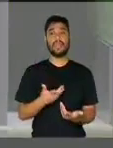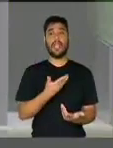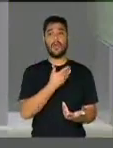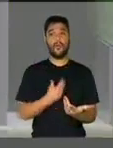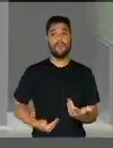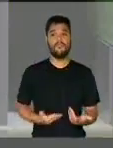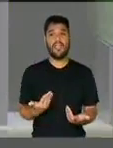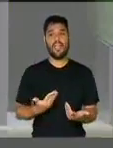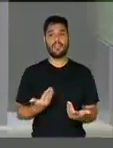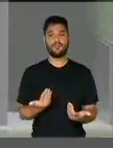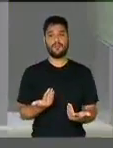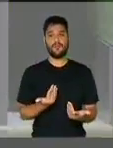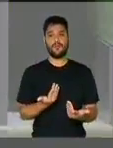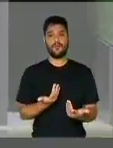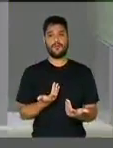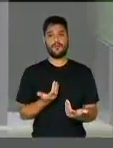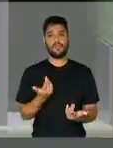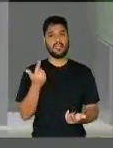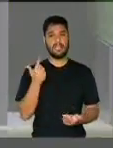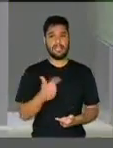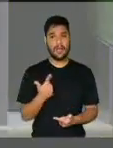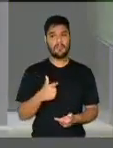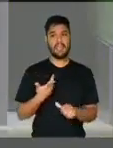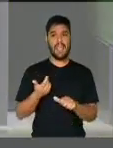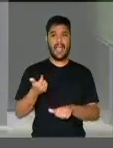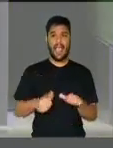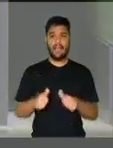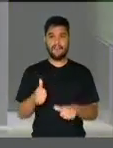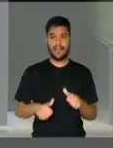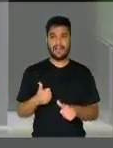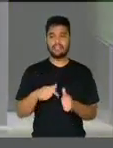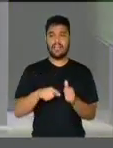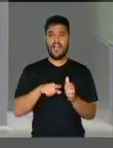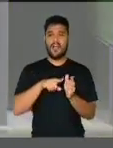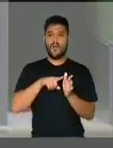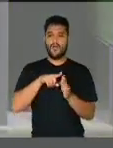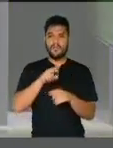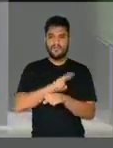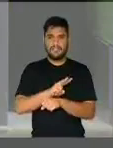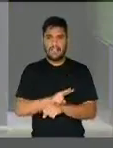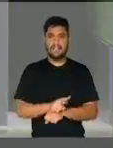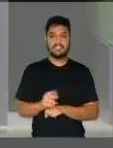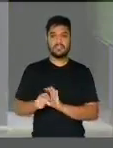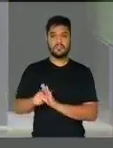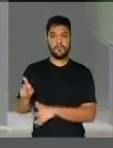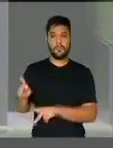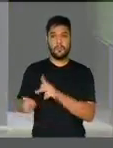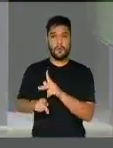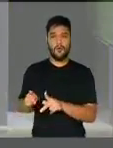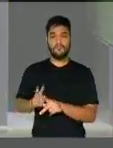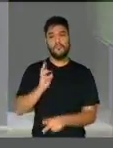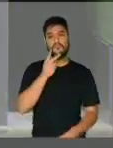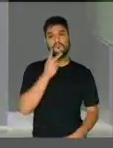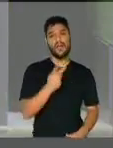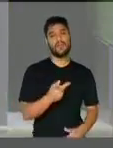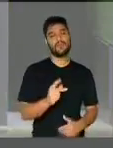governo, que não se submete à avaliação e à fiscalização do povo,